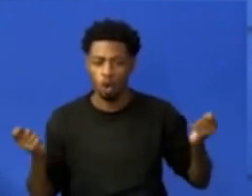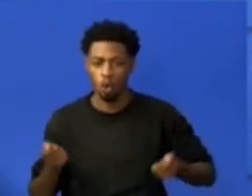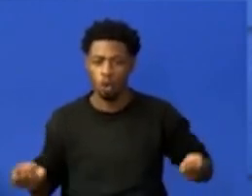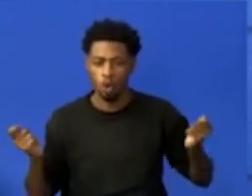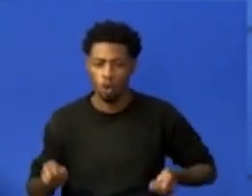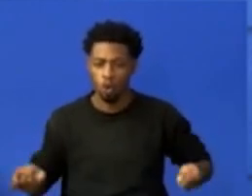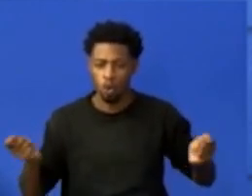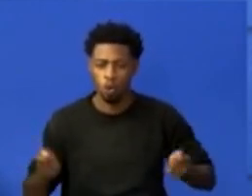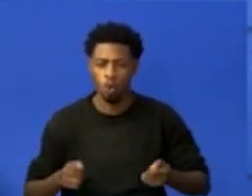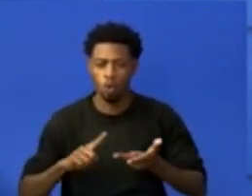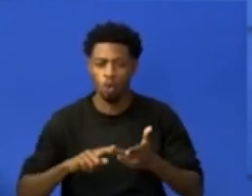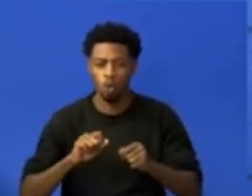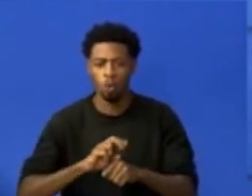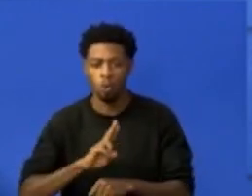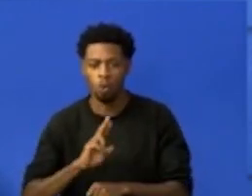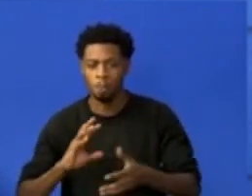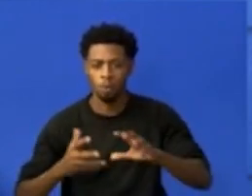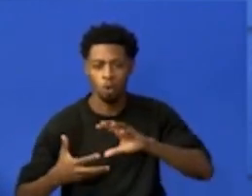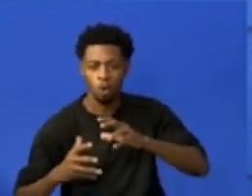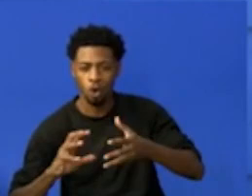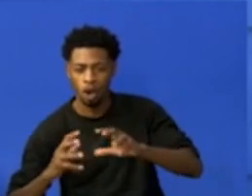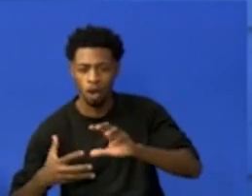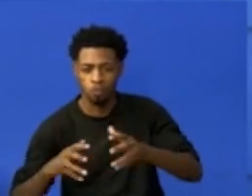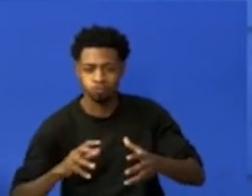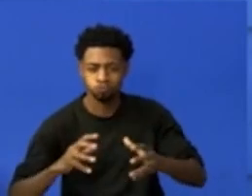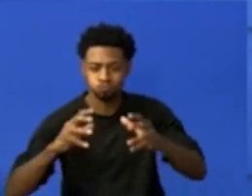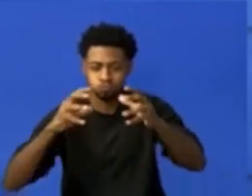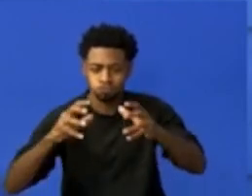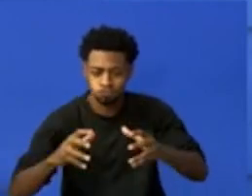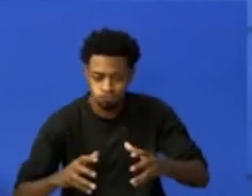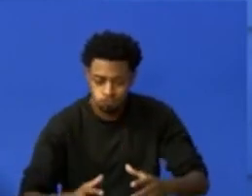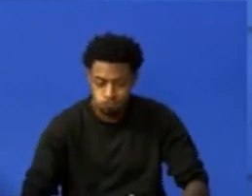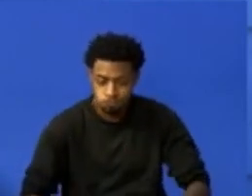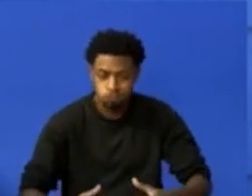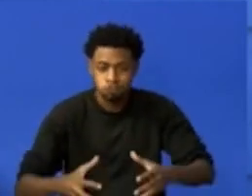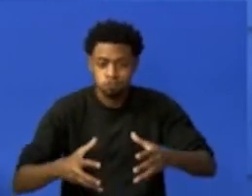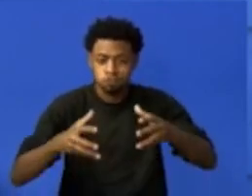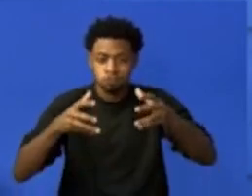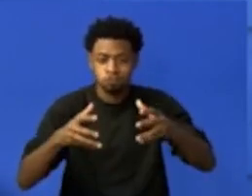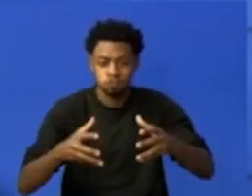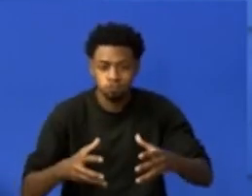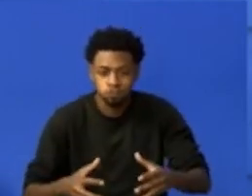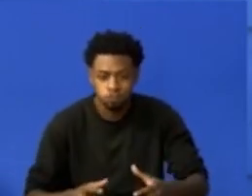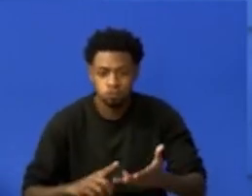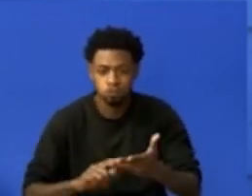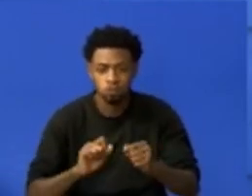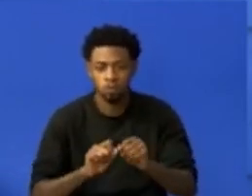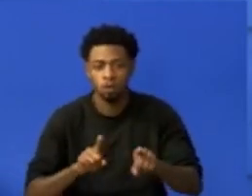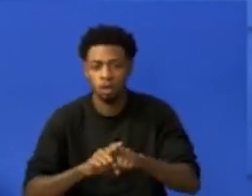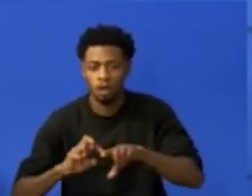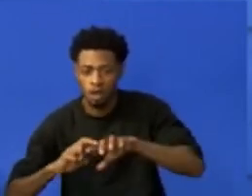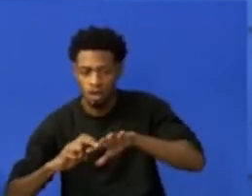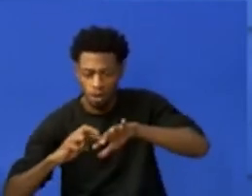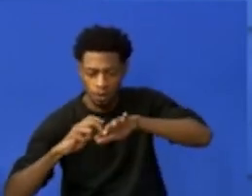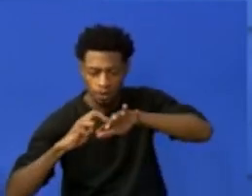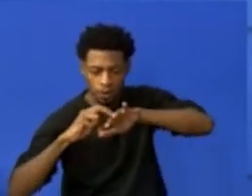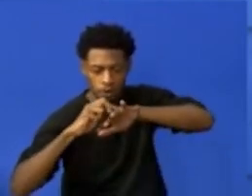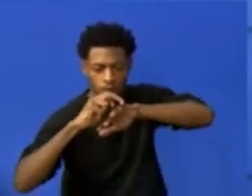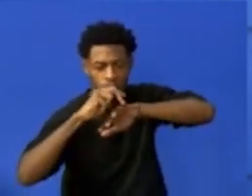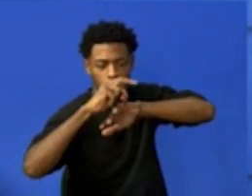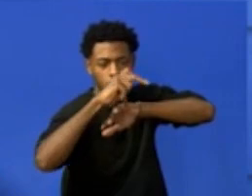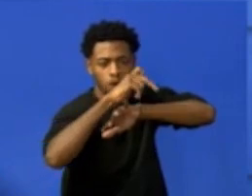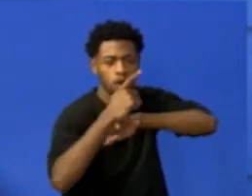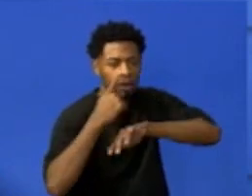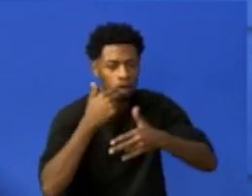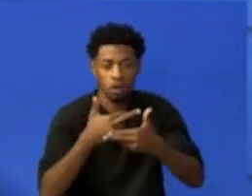usar vários e diferentes materiais que vão auxiliar no desenvolvimento dessas tarefas. O grande